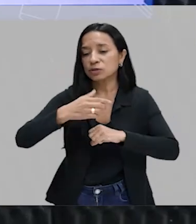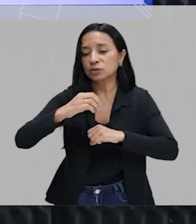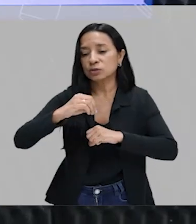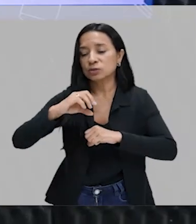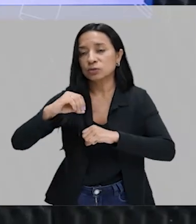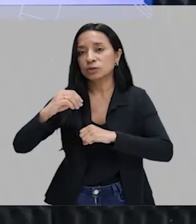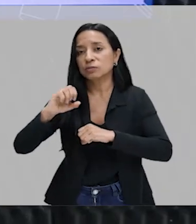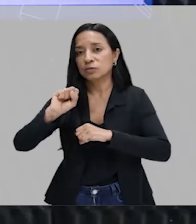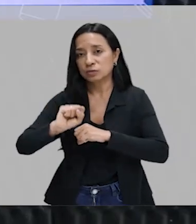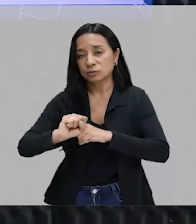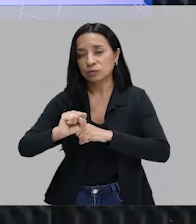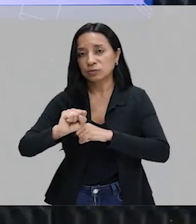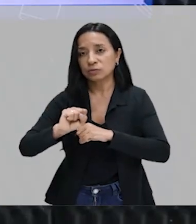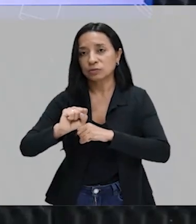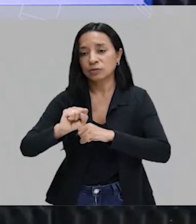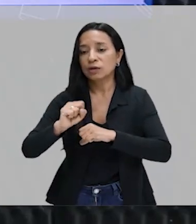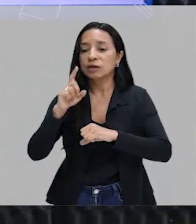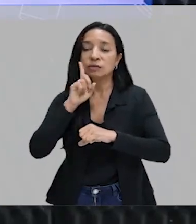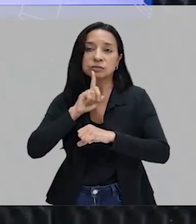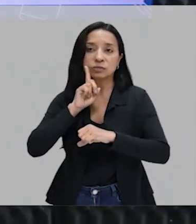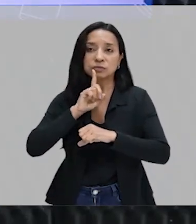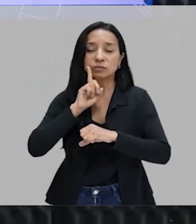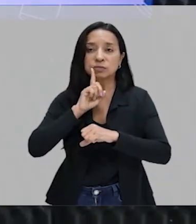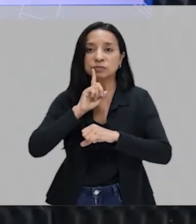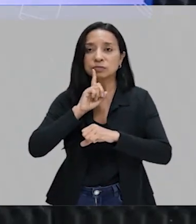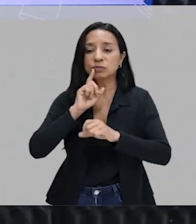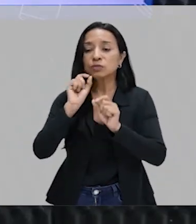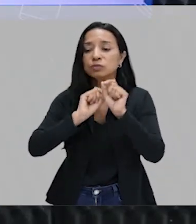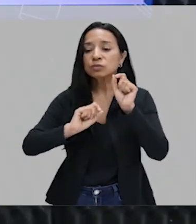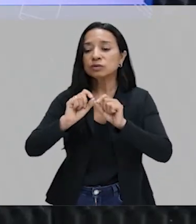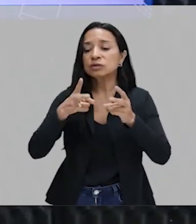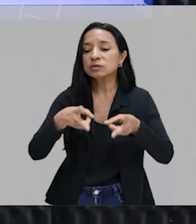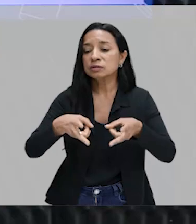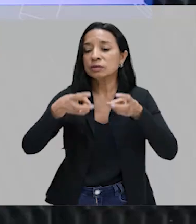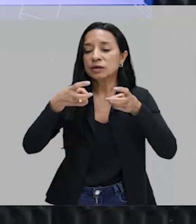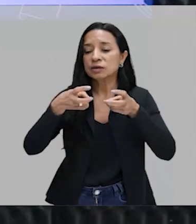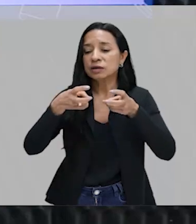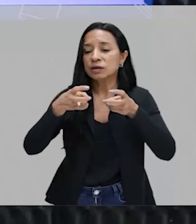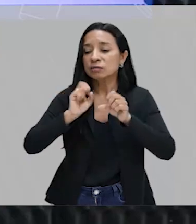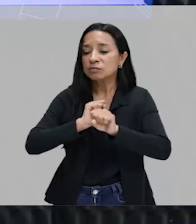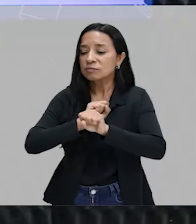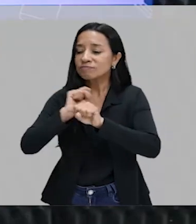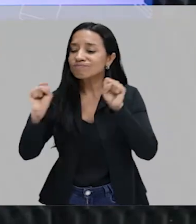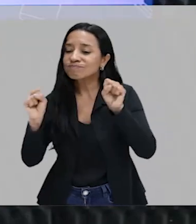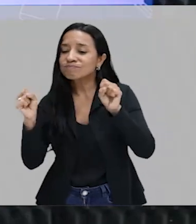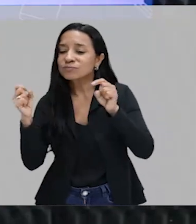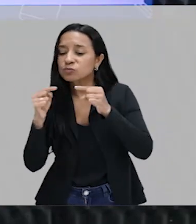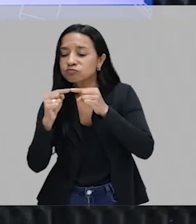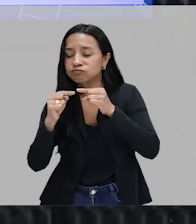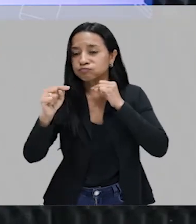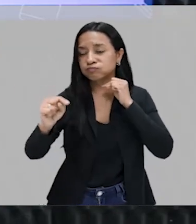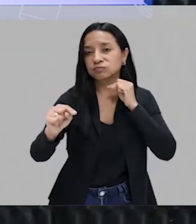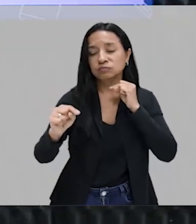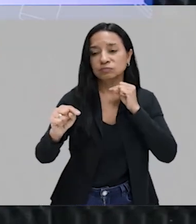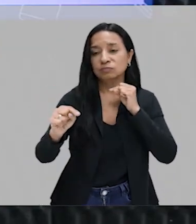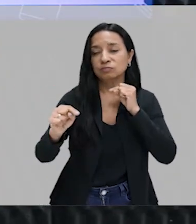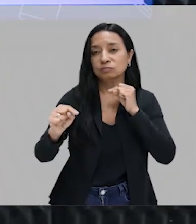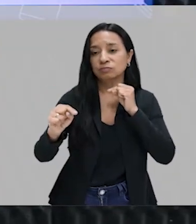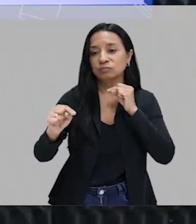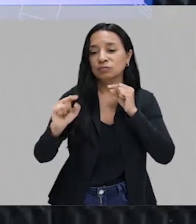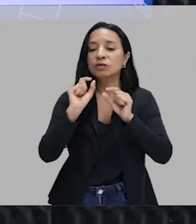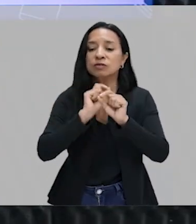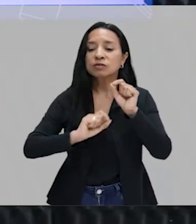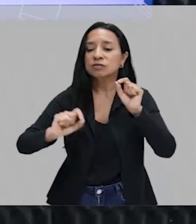bolha imobiliária nos Estados Unidos, o que se percebe é uma grande contradição. Ou seja, quem